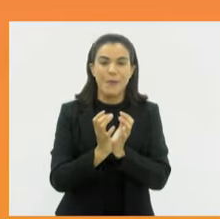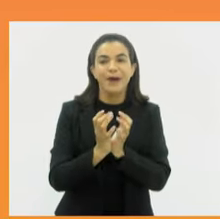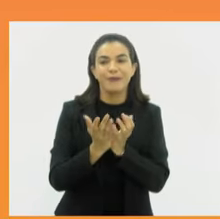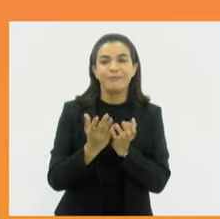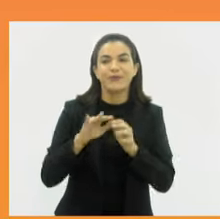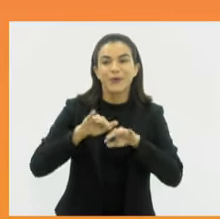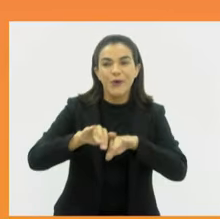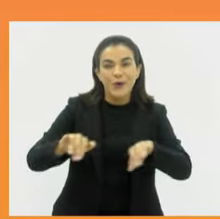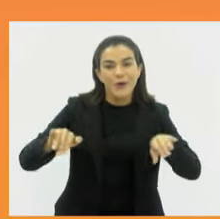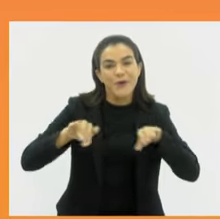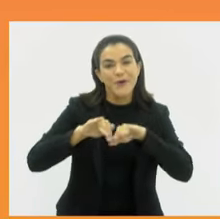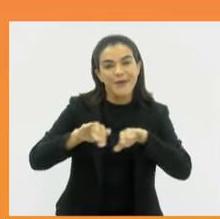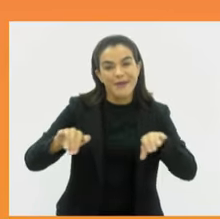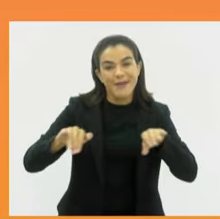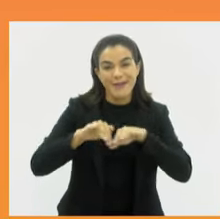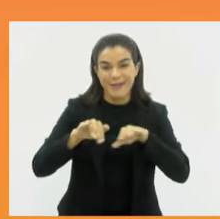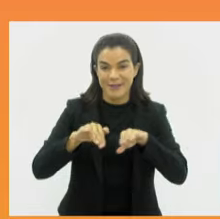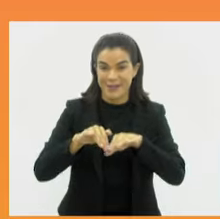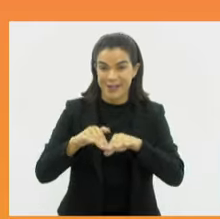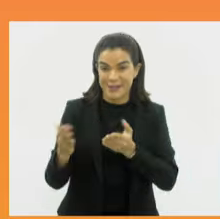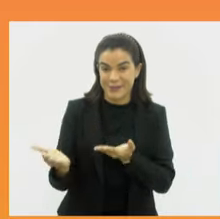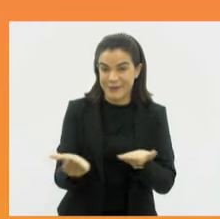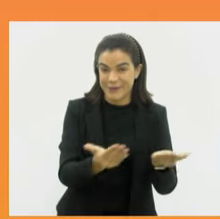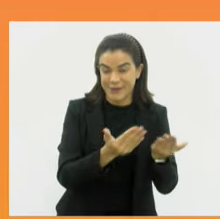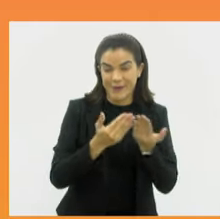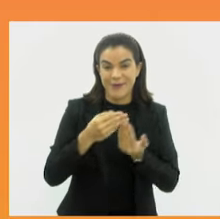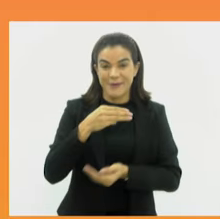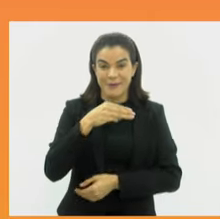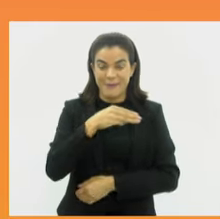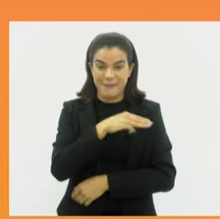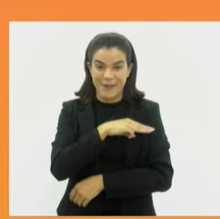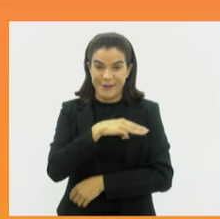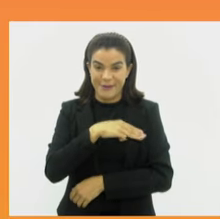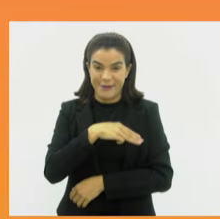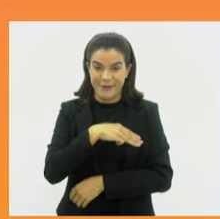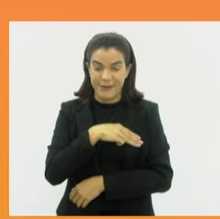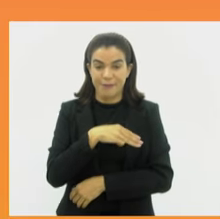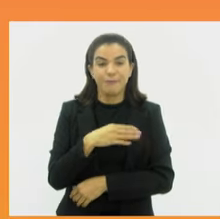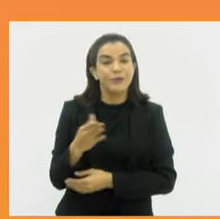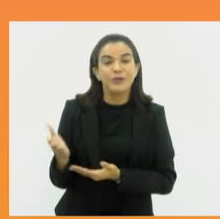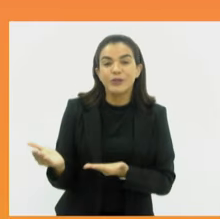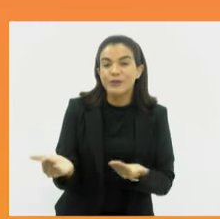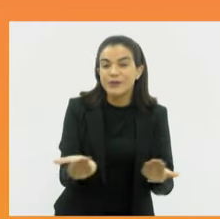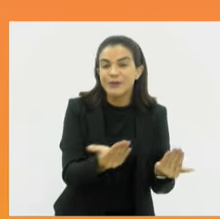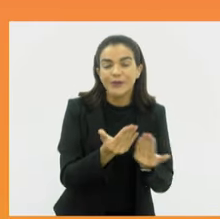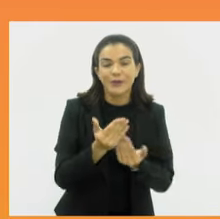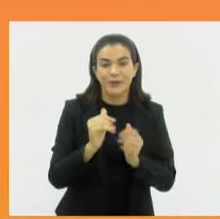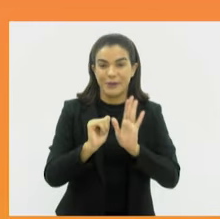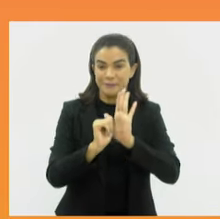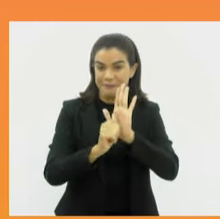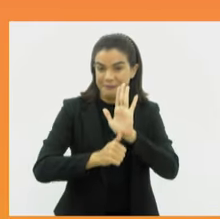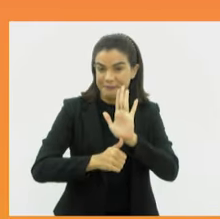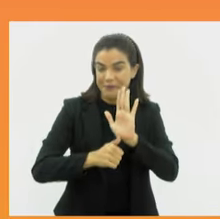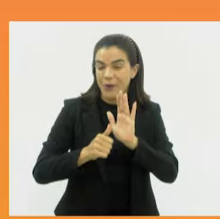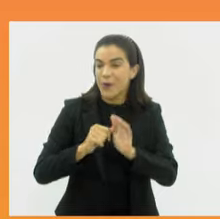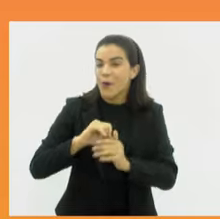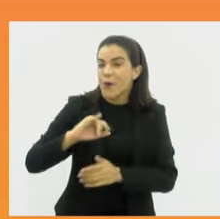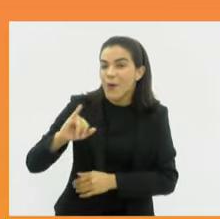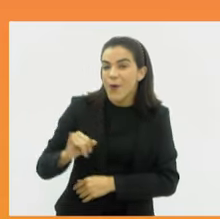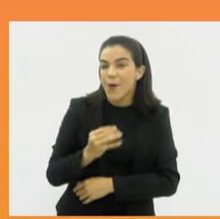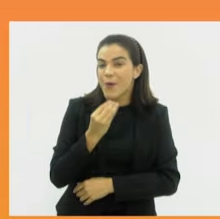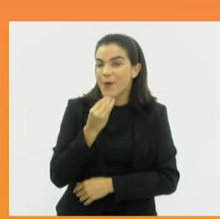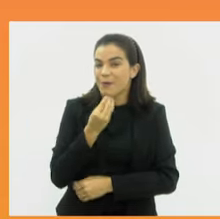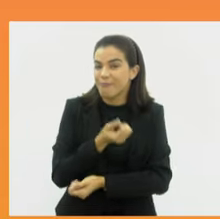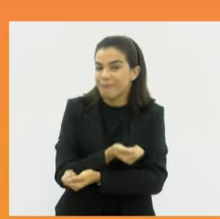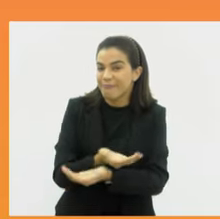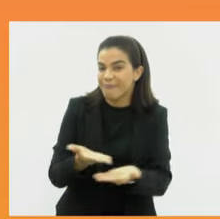do Espaço da Juventude de Madureira. As 30 vagas são destinadas a jovens com síndrome de Down, com o objetivo de dar a eles o conhecimento